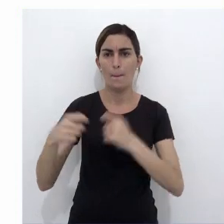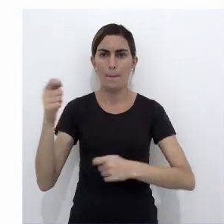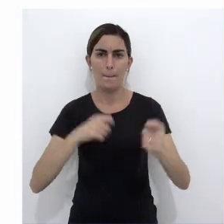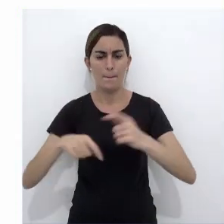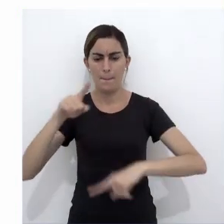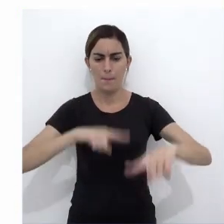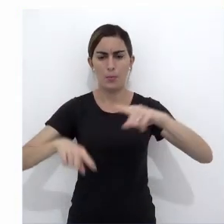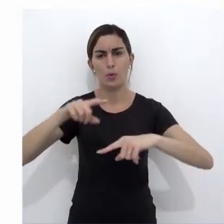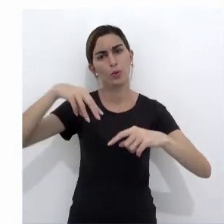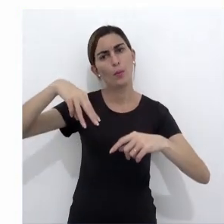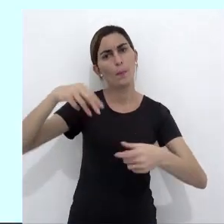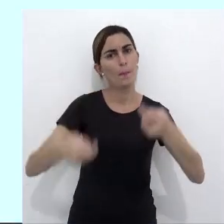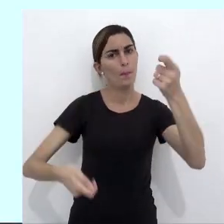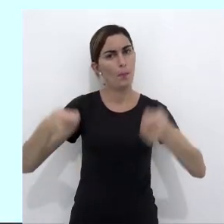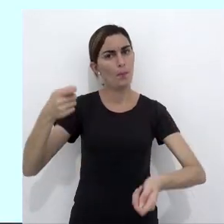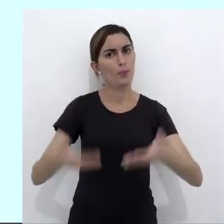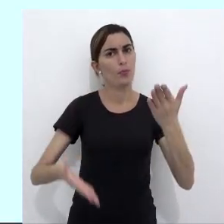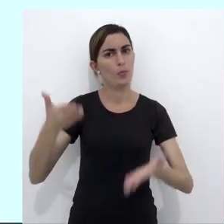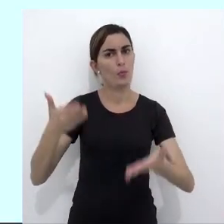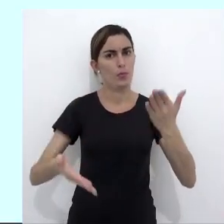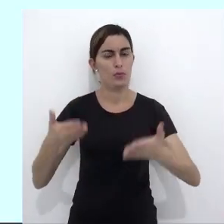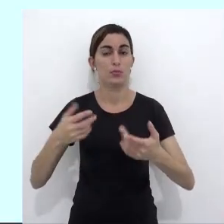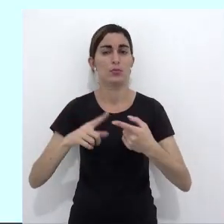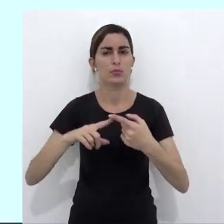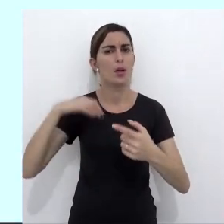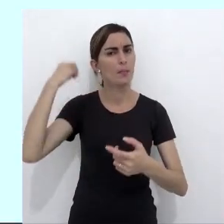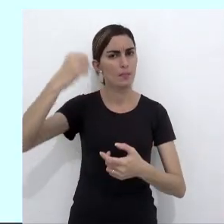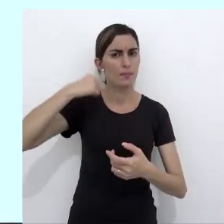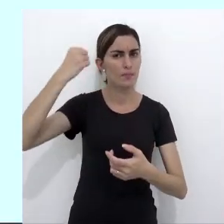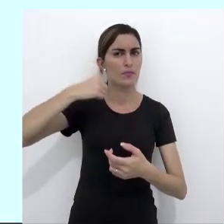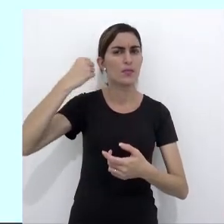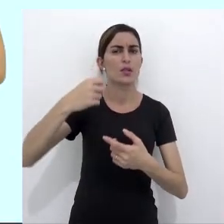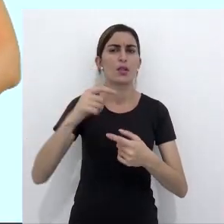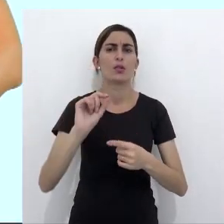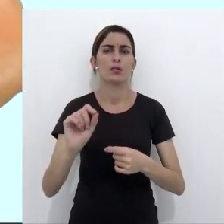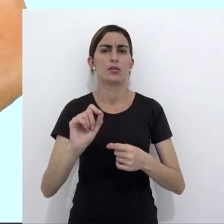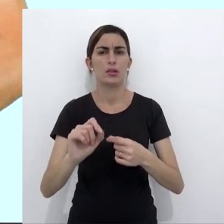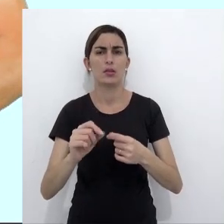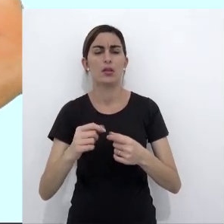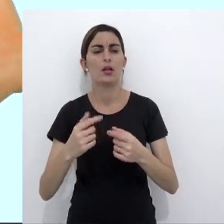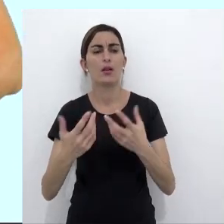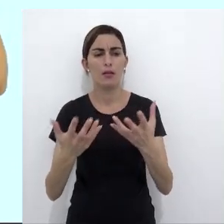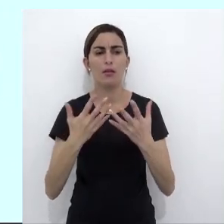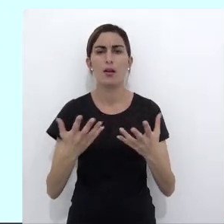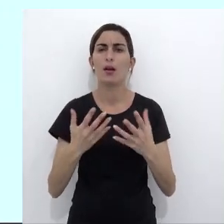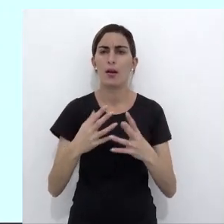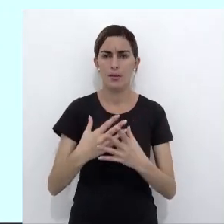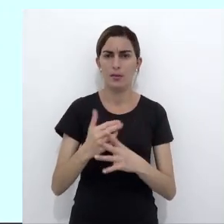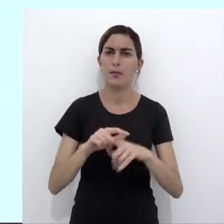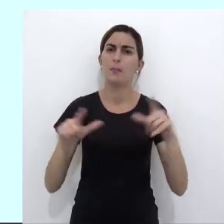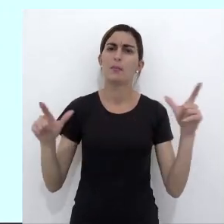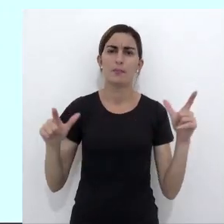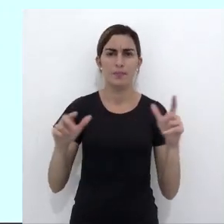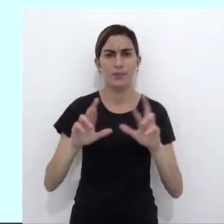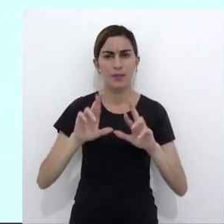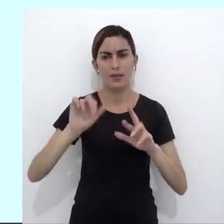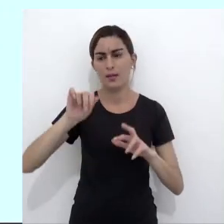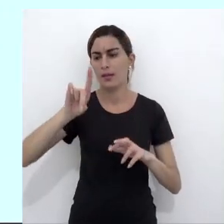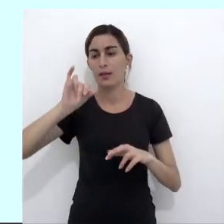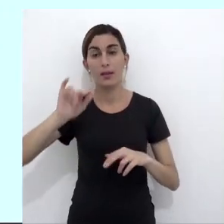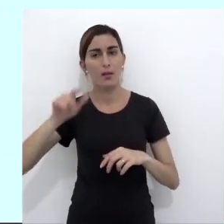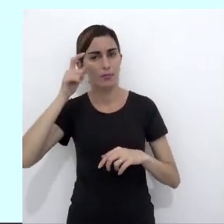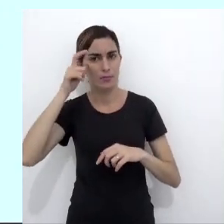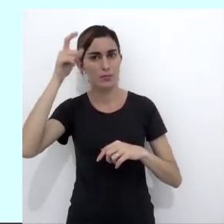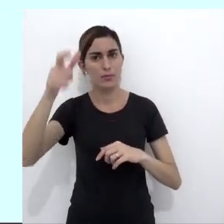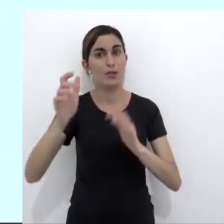moderador. Ou seja, esse Manifesto do Mundo, na realidade, era muito radical para os